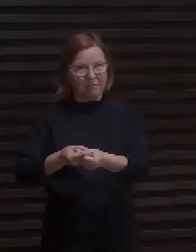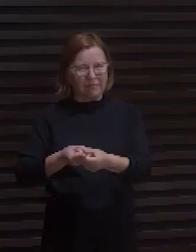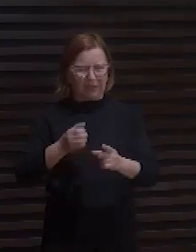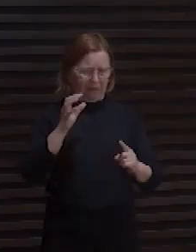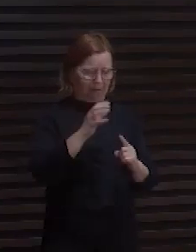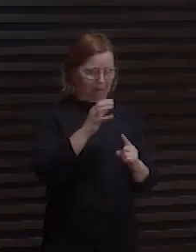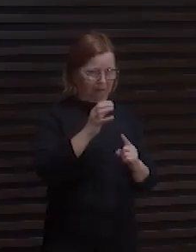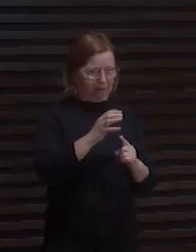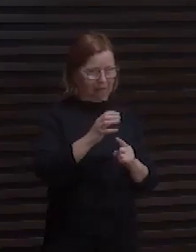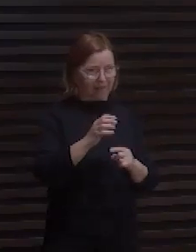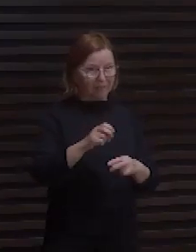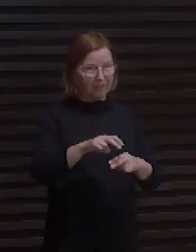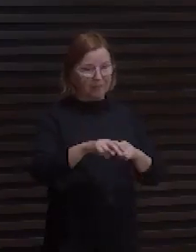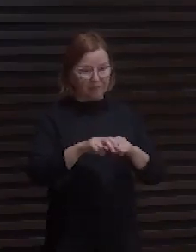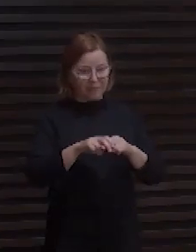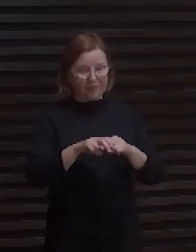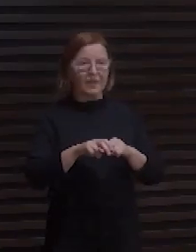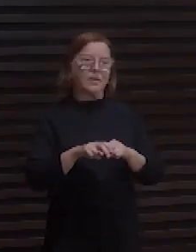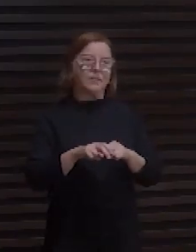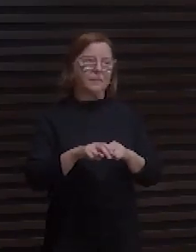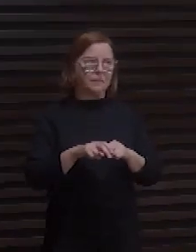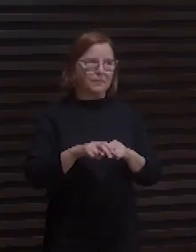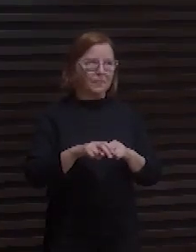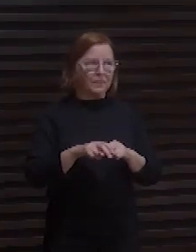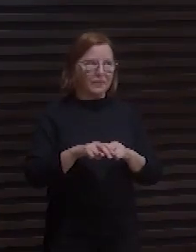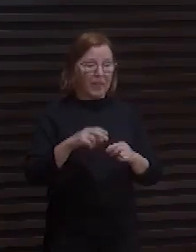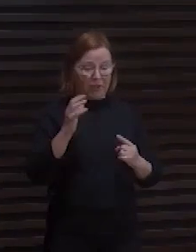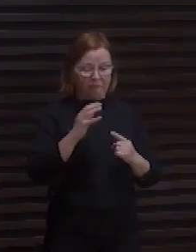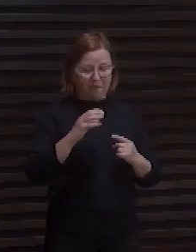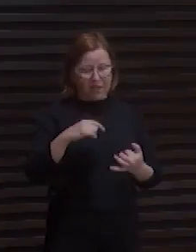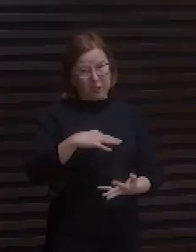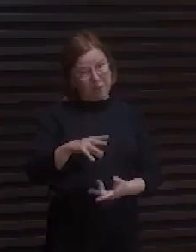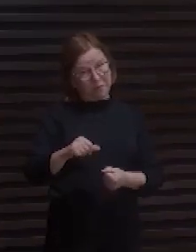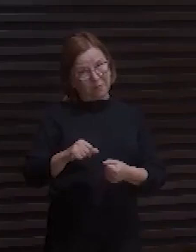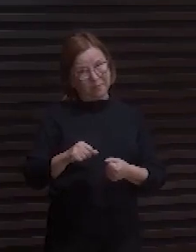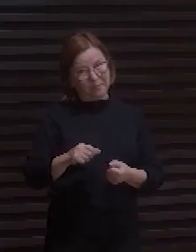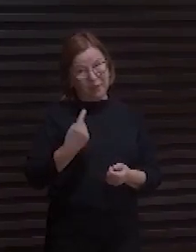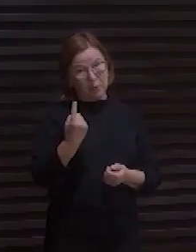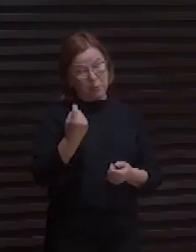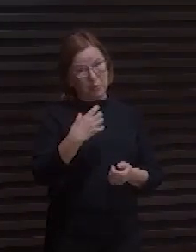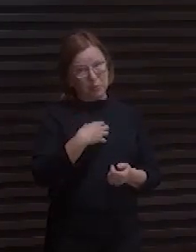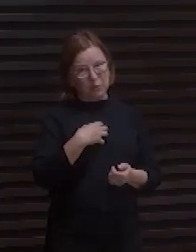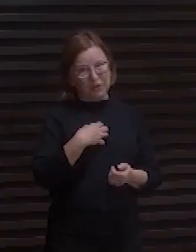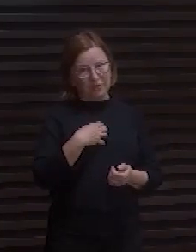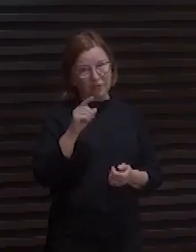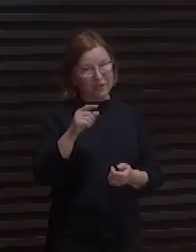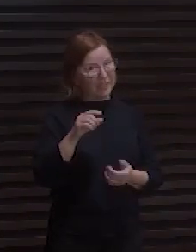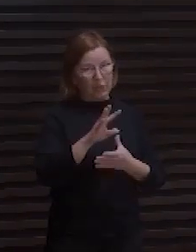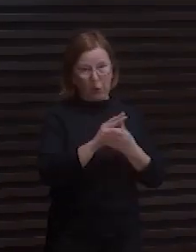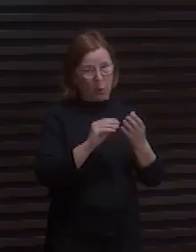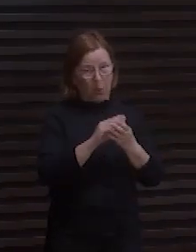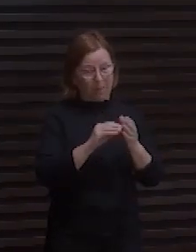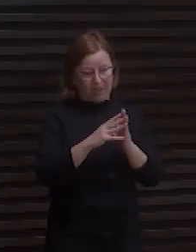persuadido por esta era, por este aion. E a única maneira de você não ser conformado ao